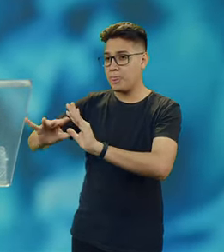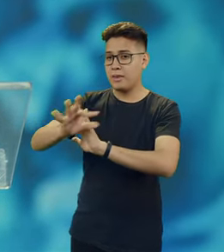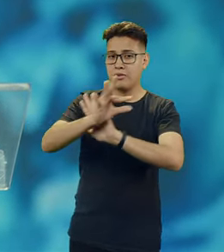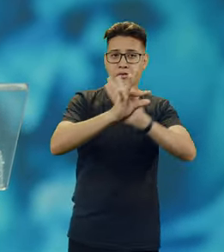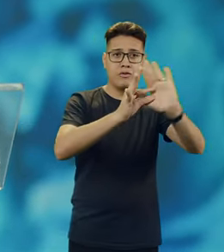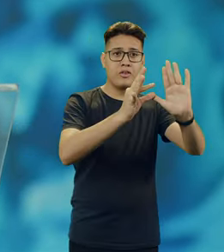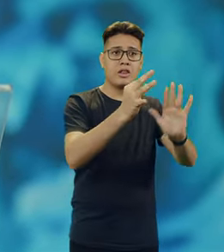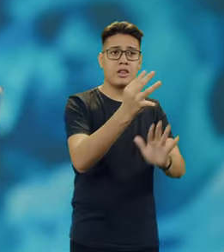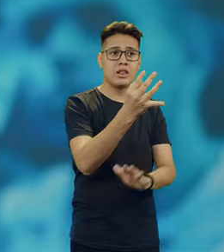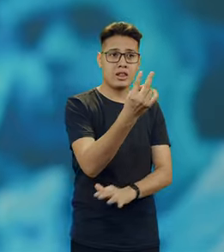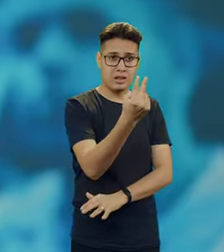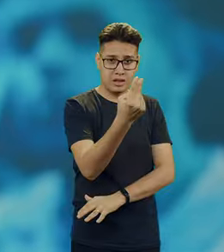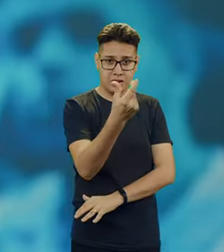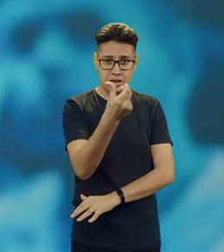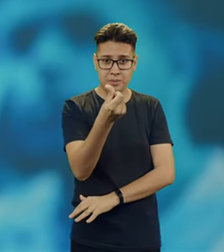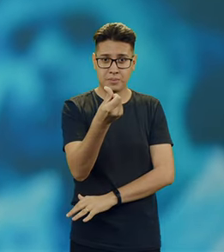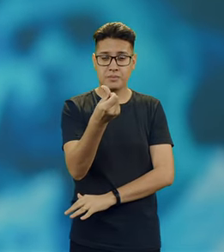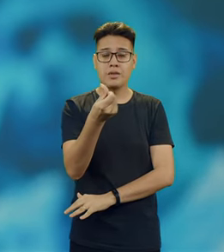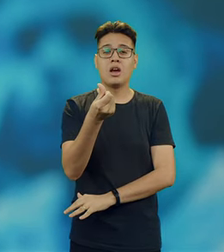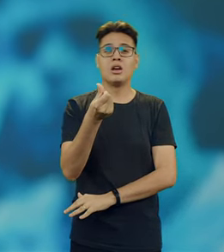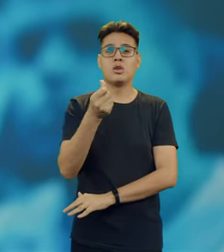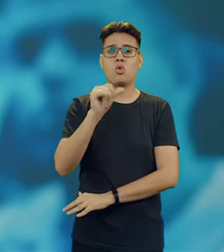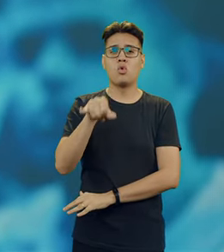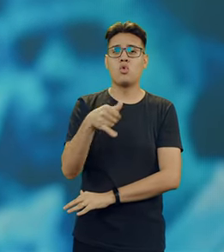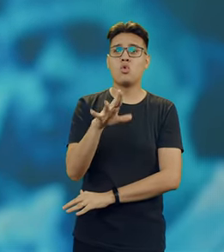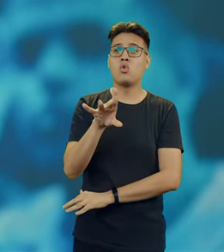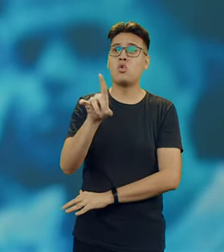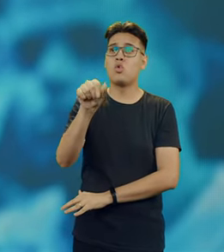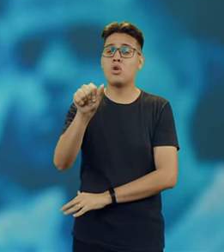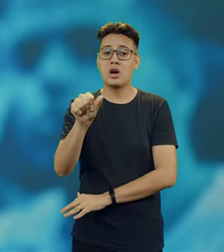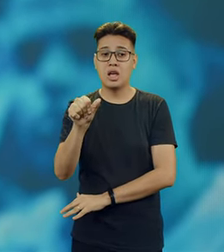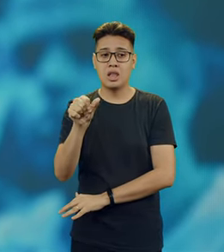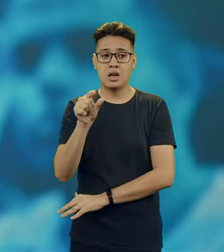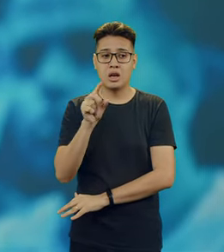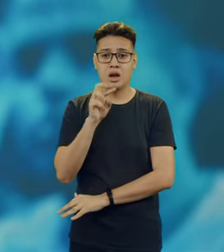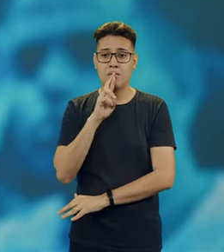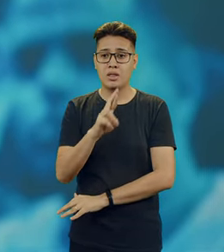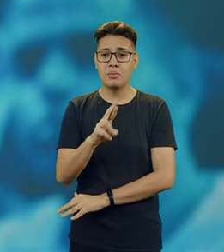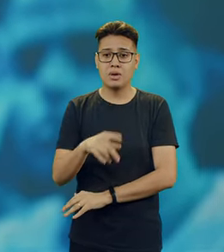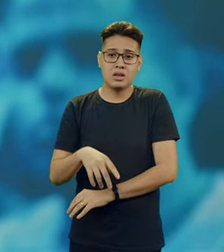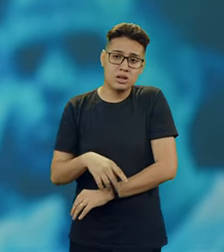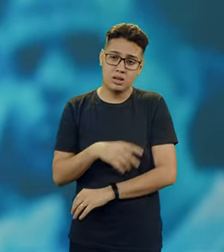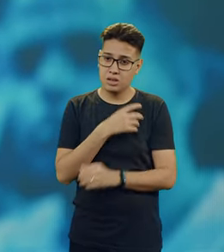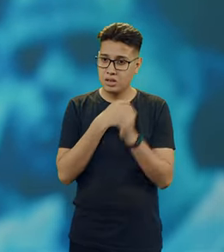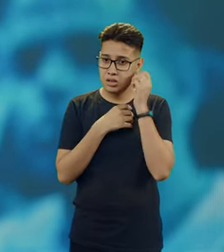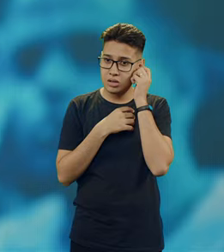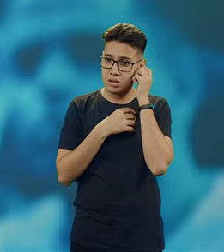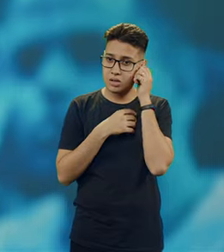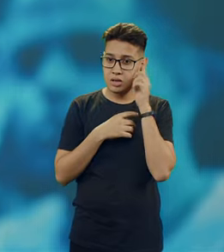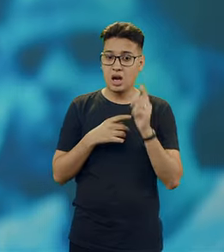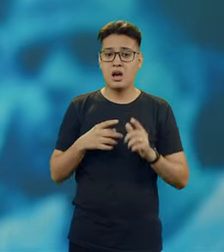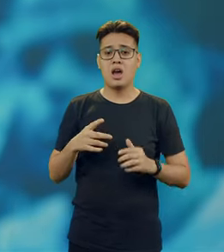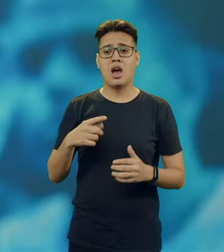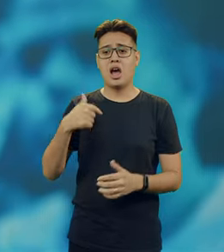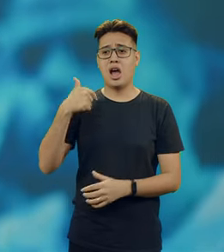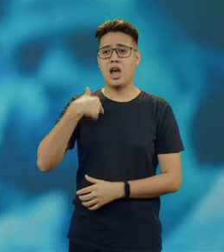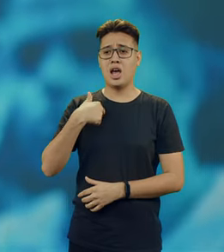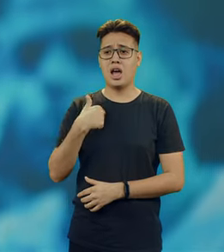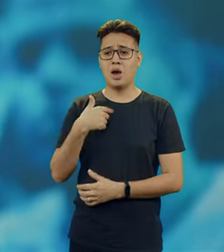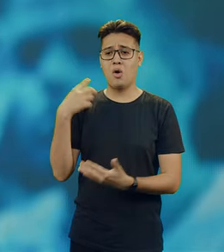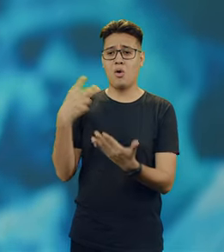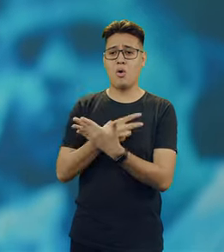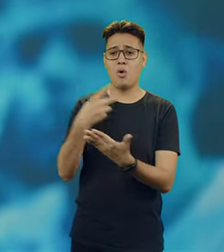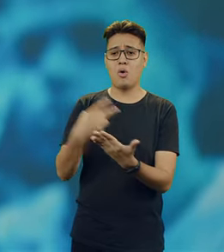Versículo 26, Judá diz: minha gente, se alguém está errado nessa história, sou